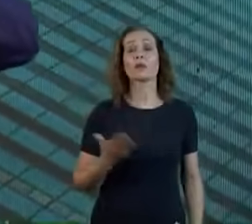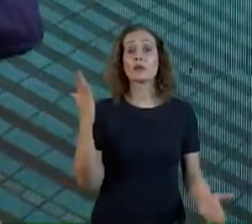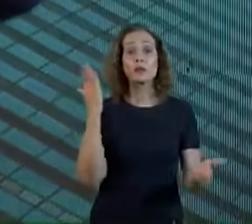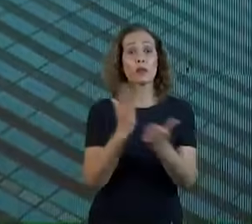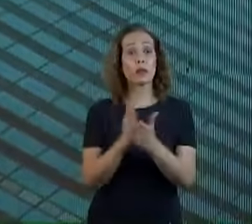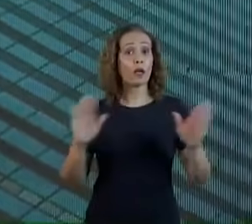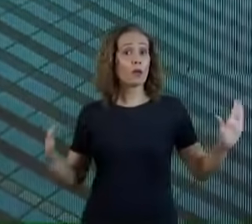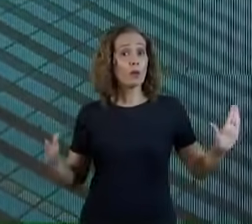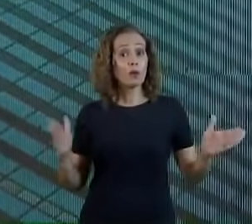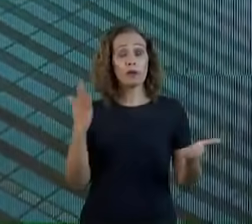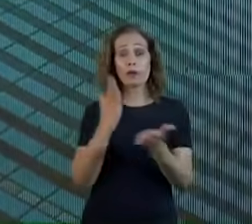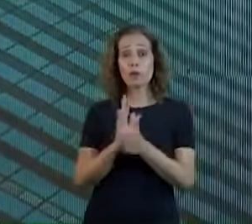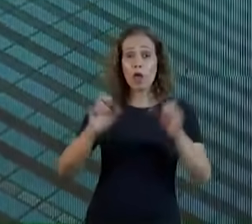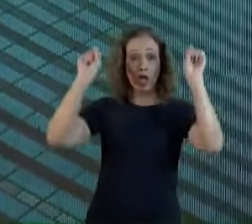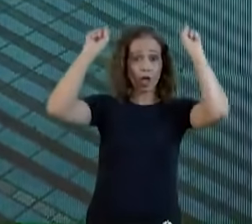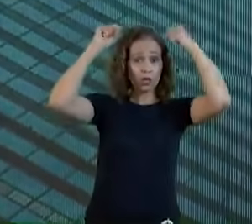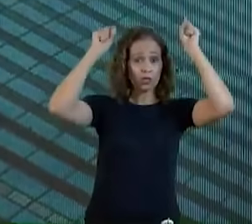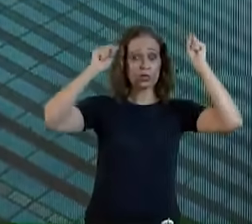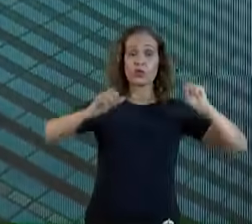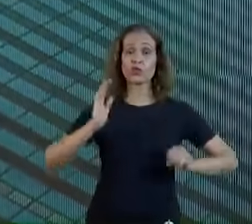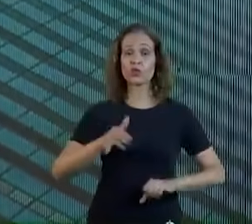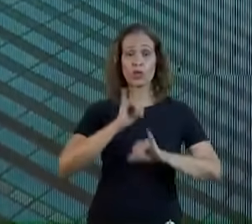diz a Xuxa,